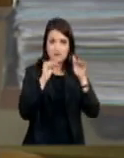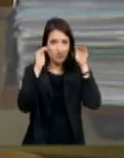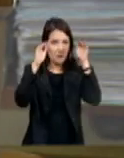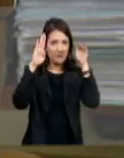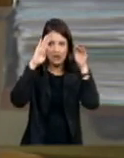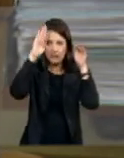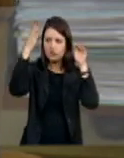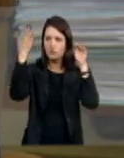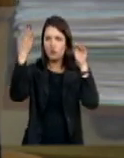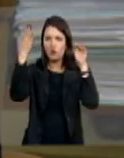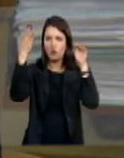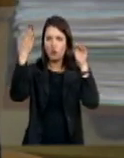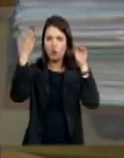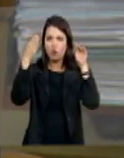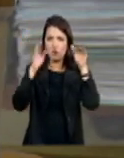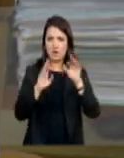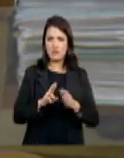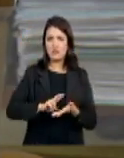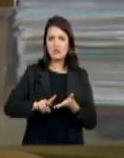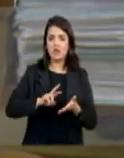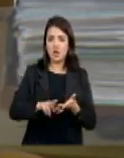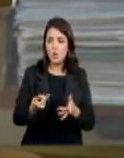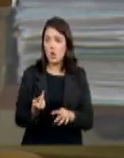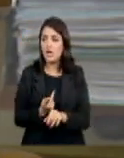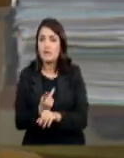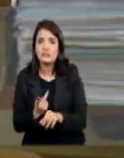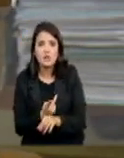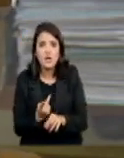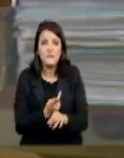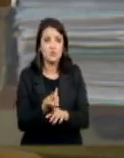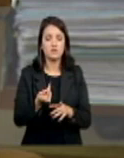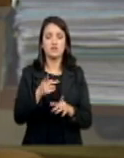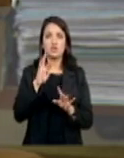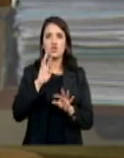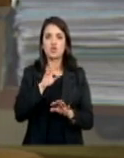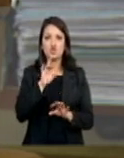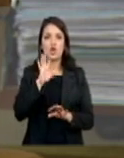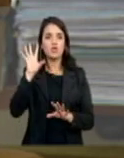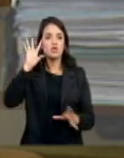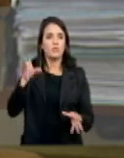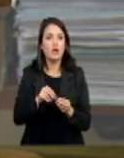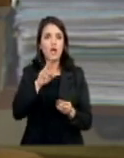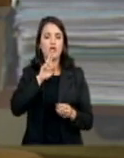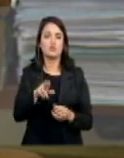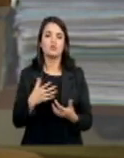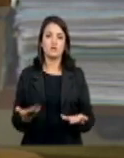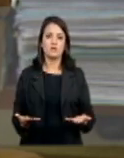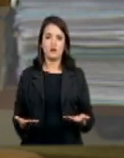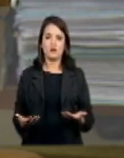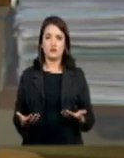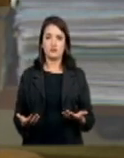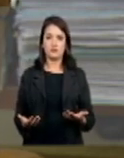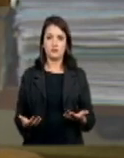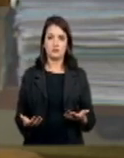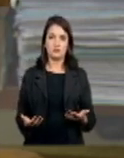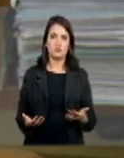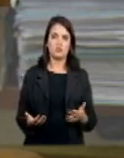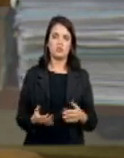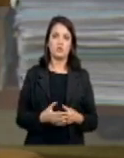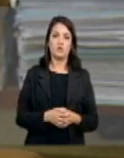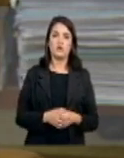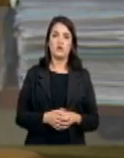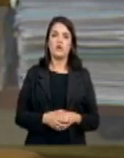e não na busca pragmática de resultados independentemente da adequação dos meios